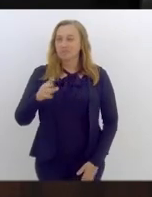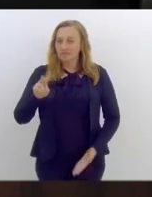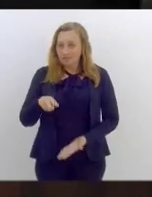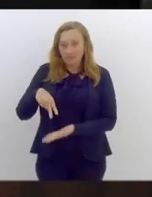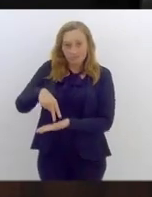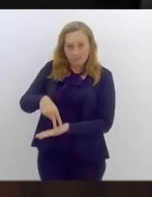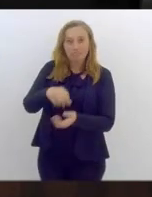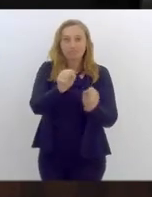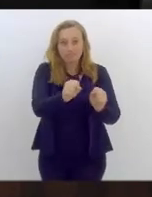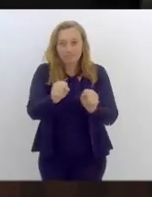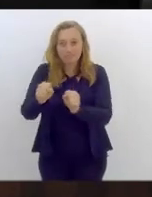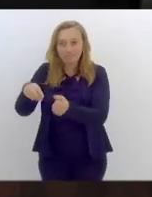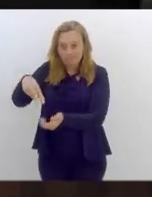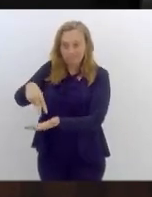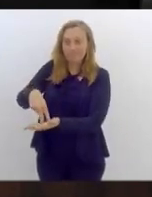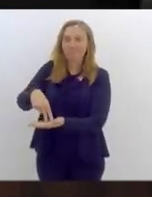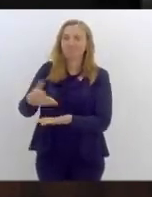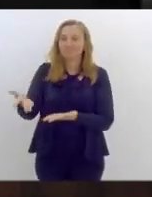colocar de pé.